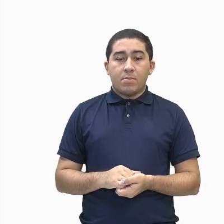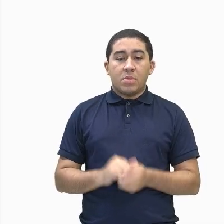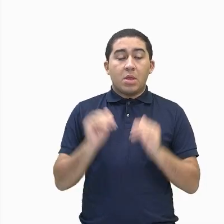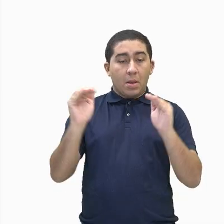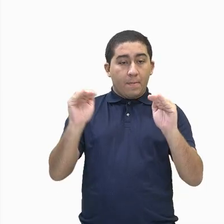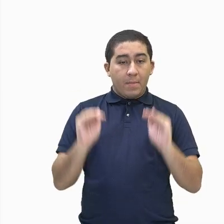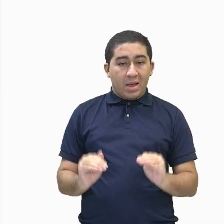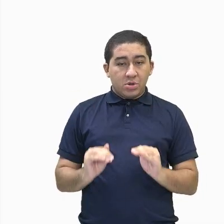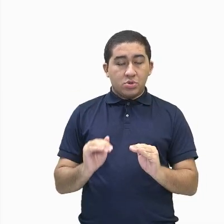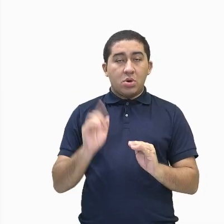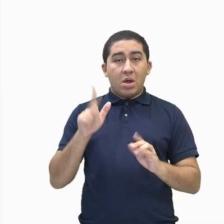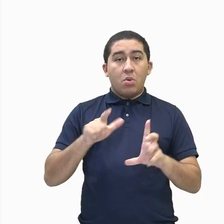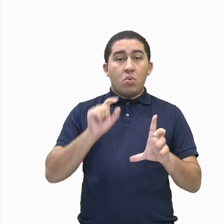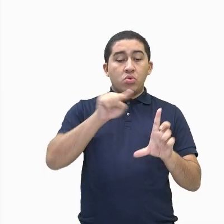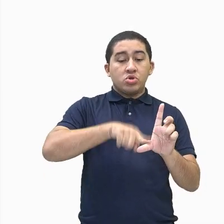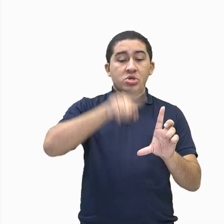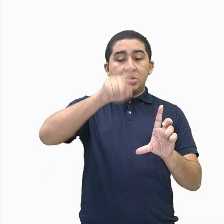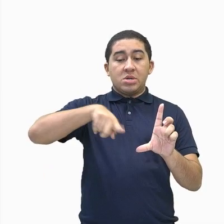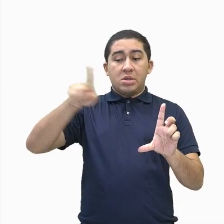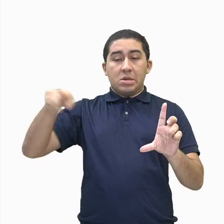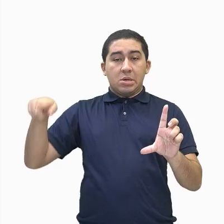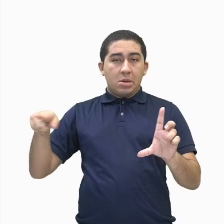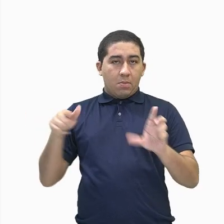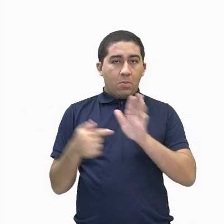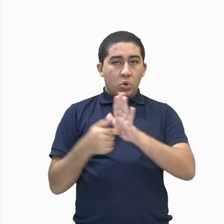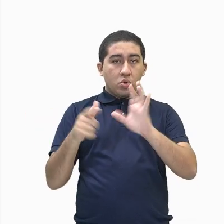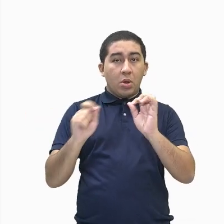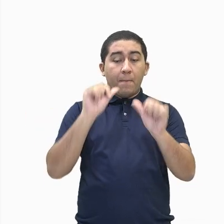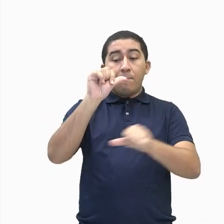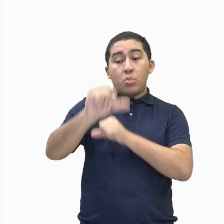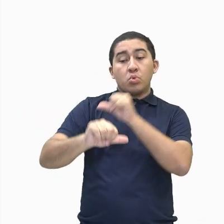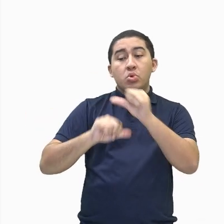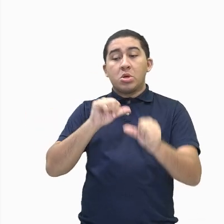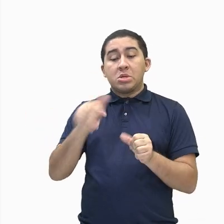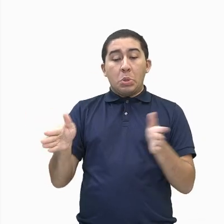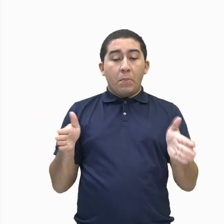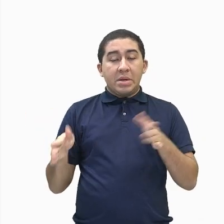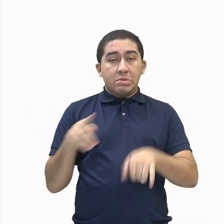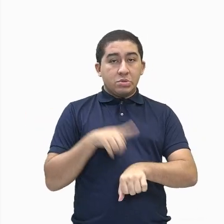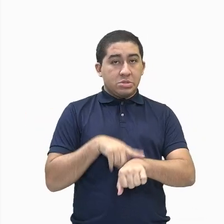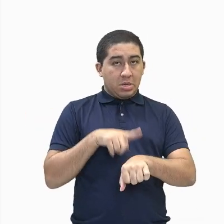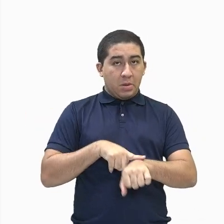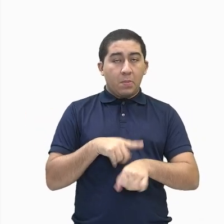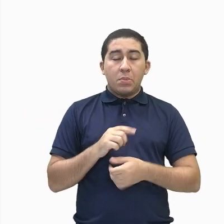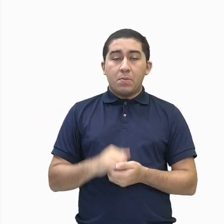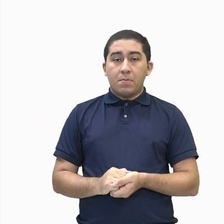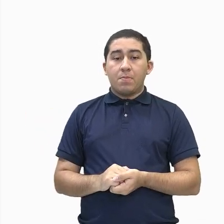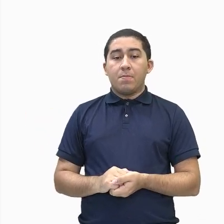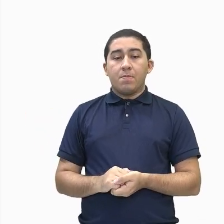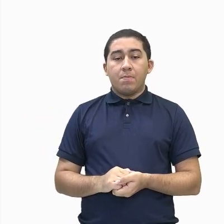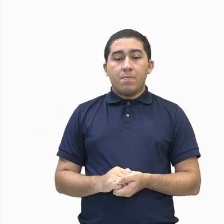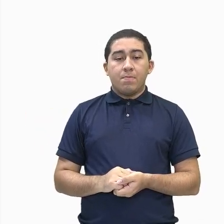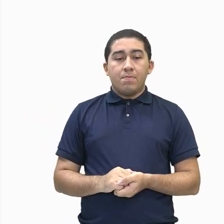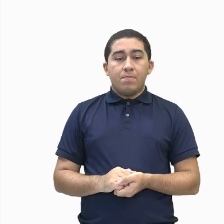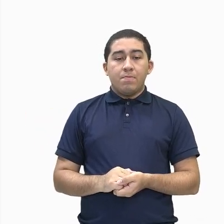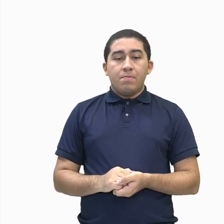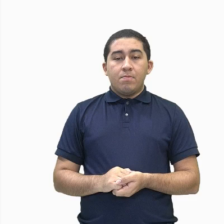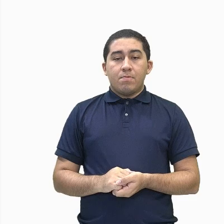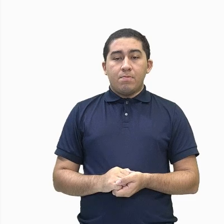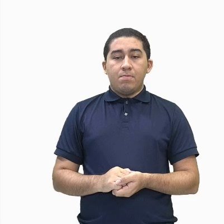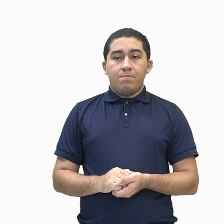de linha vai mostrar mudanças que vão ocorrer com o tempo. Então,